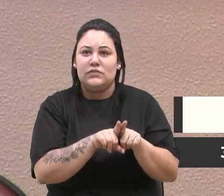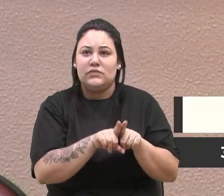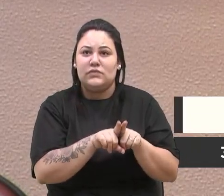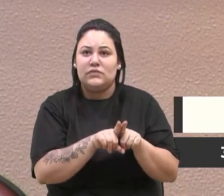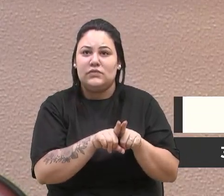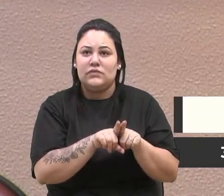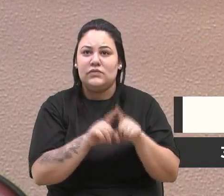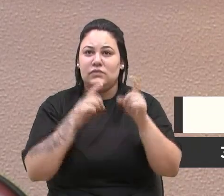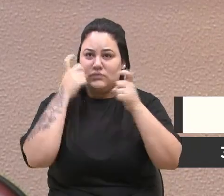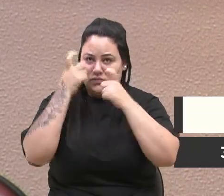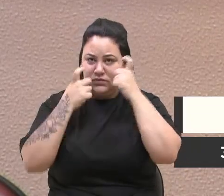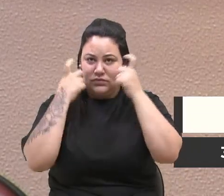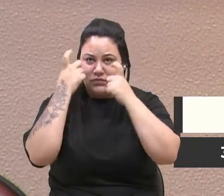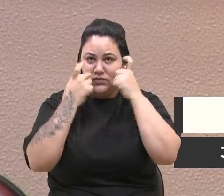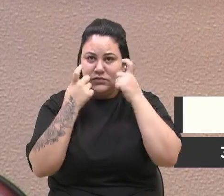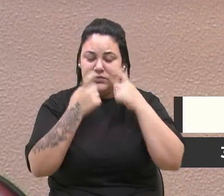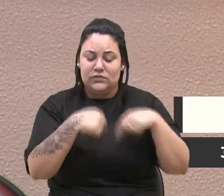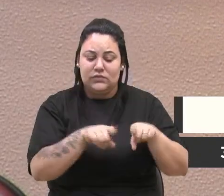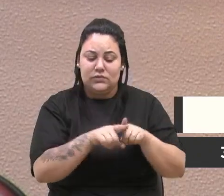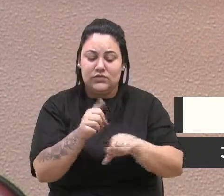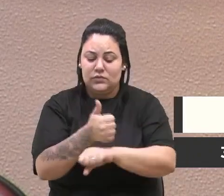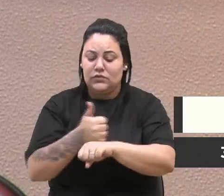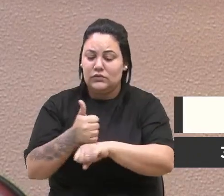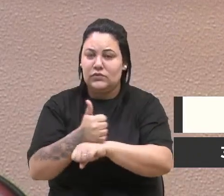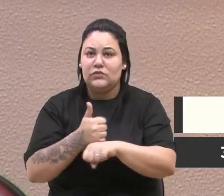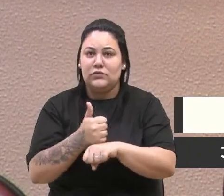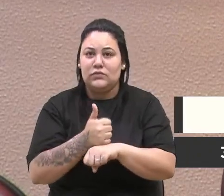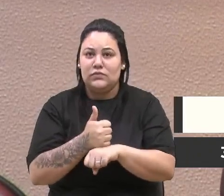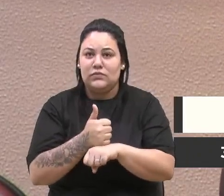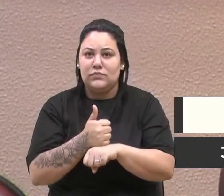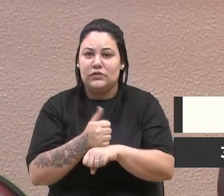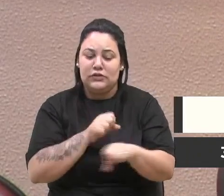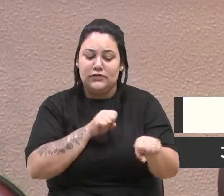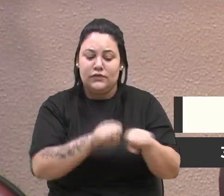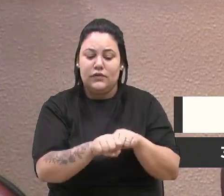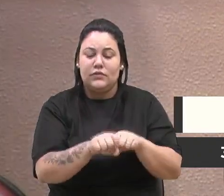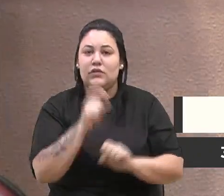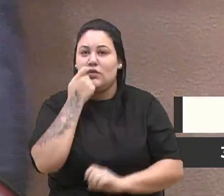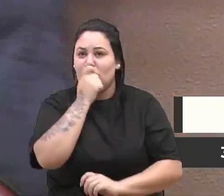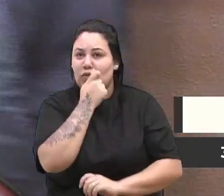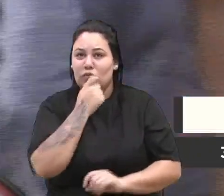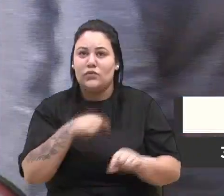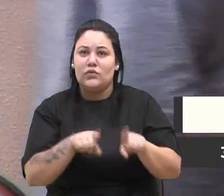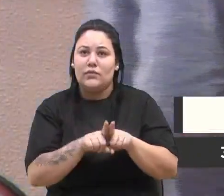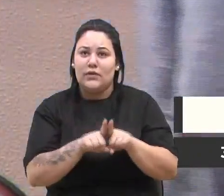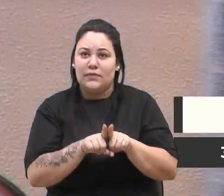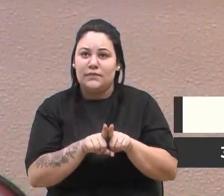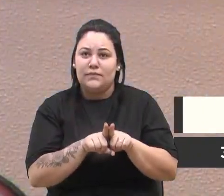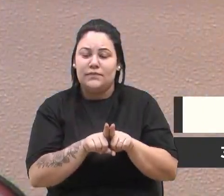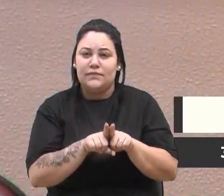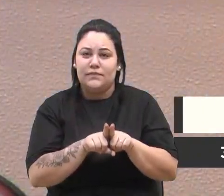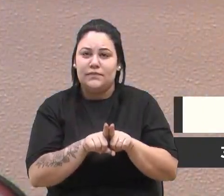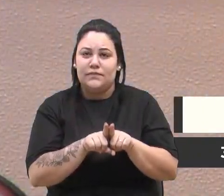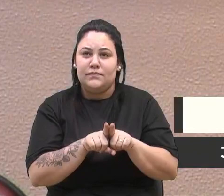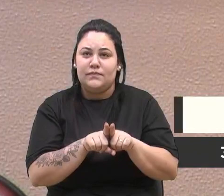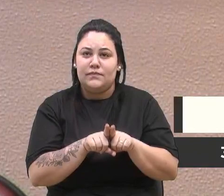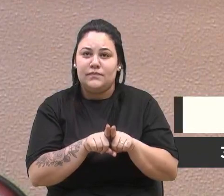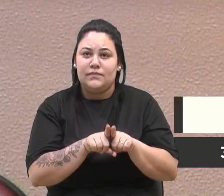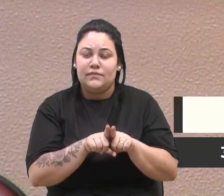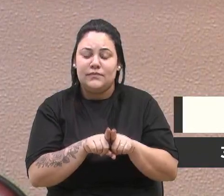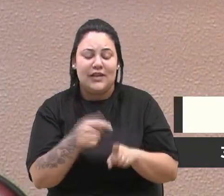preocupado com os os profissionais que se formam na odontologia e que são jogados no mercados e não